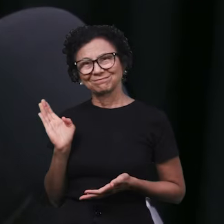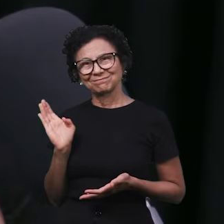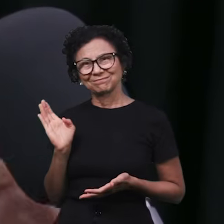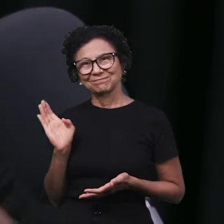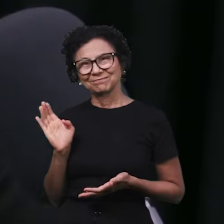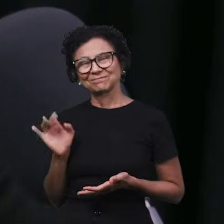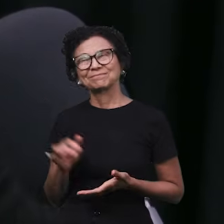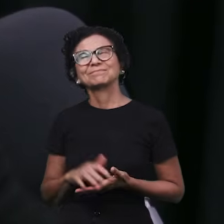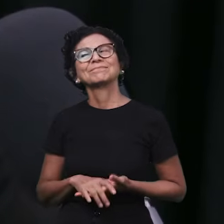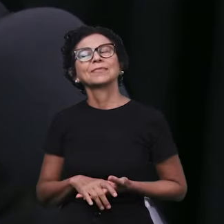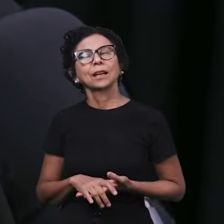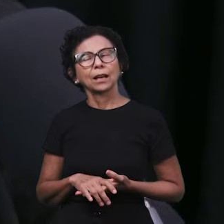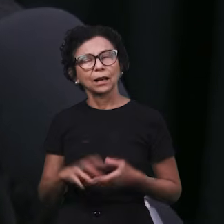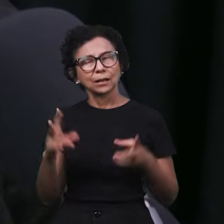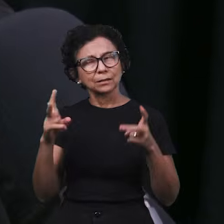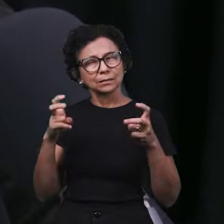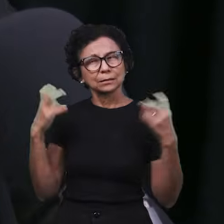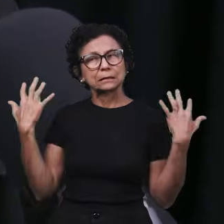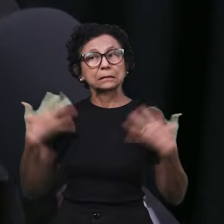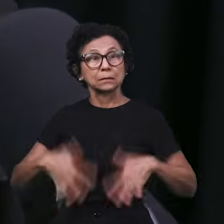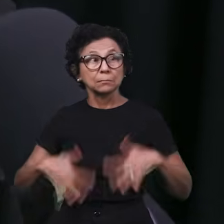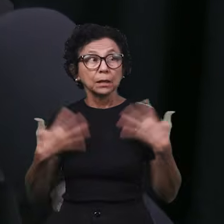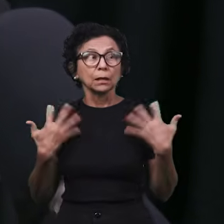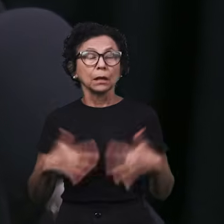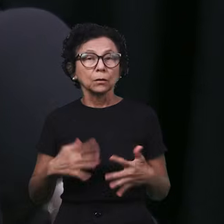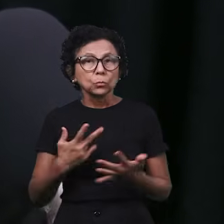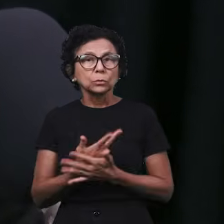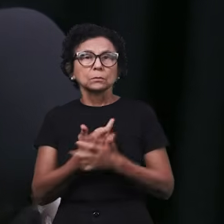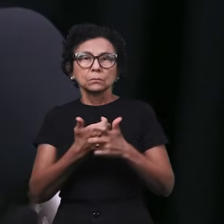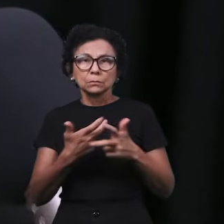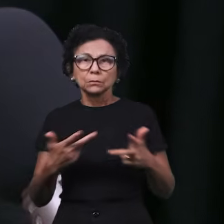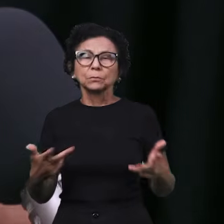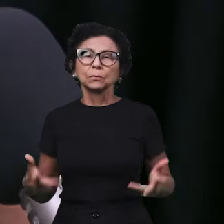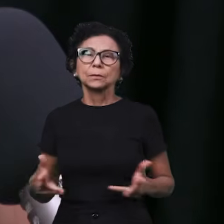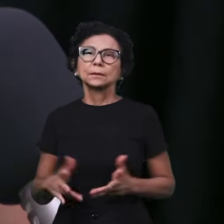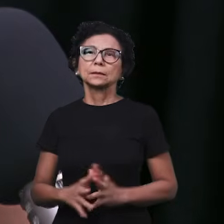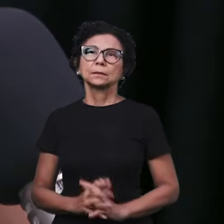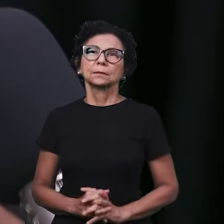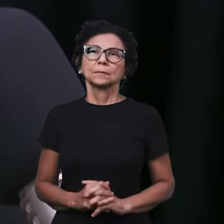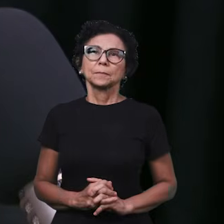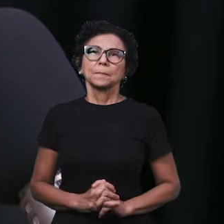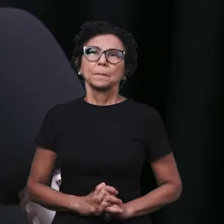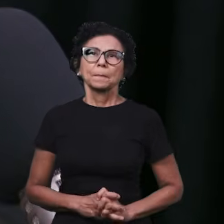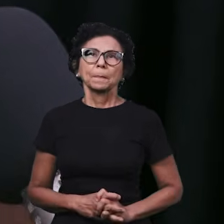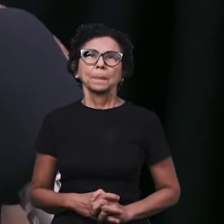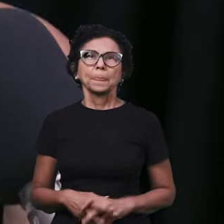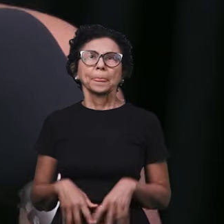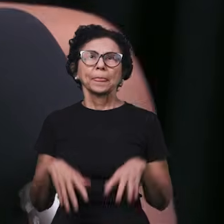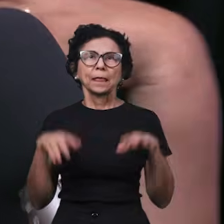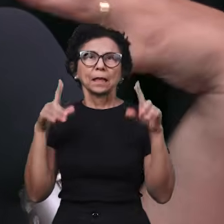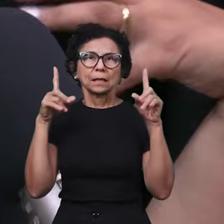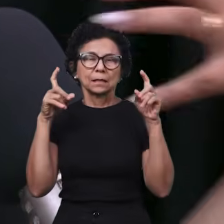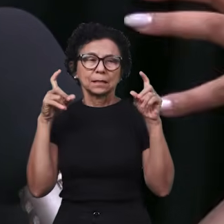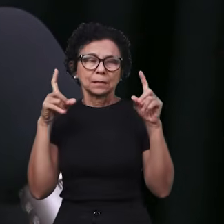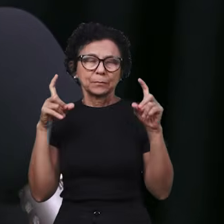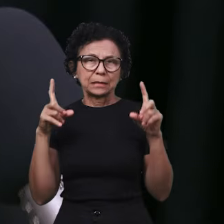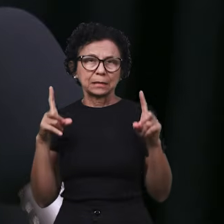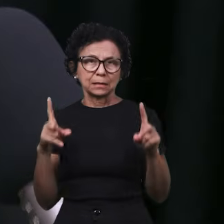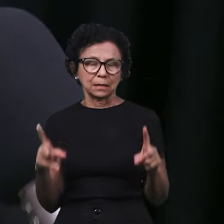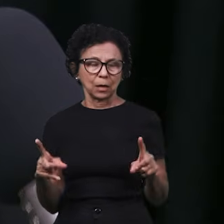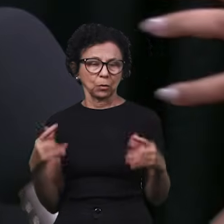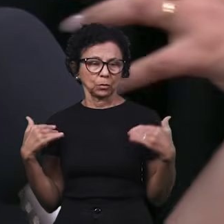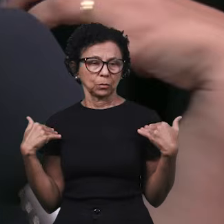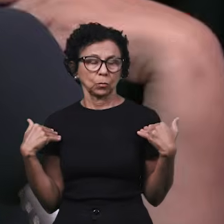então a gente sabe que está acontecendo alguma coisa. Então as expressões, né, é o que a gente fala sempre, falam, né? O corpo